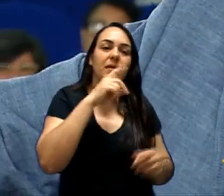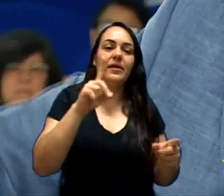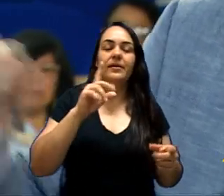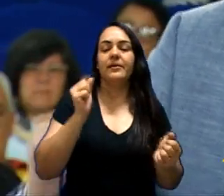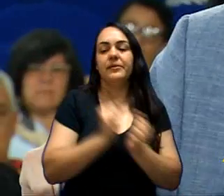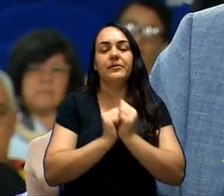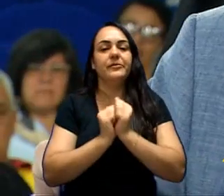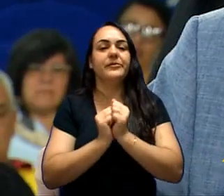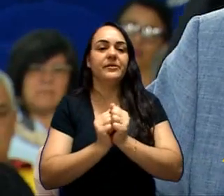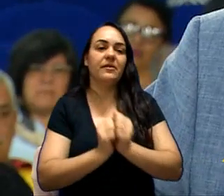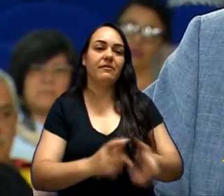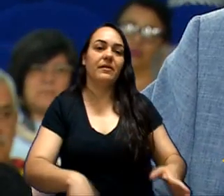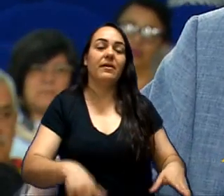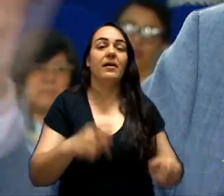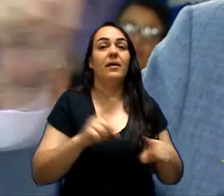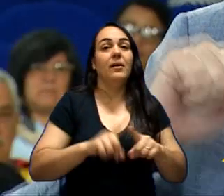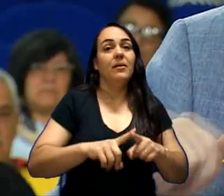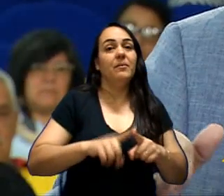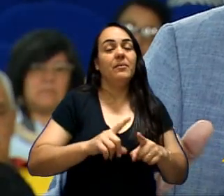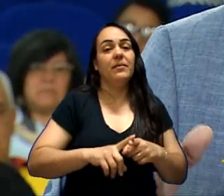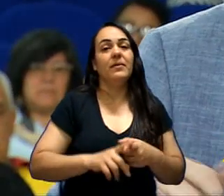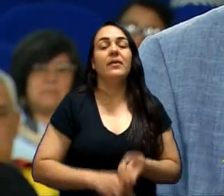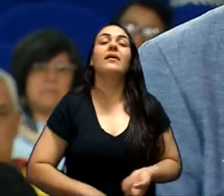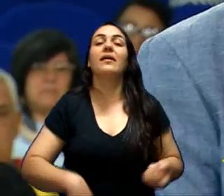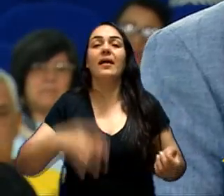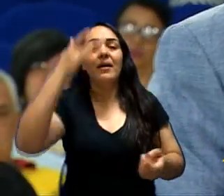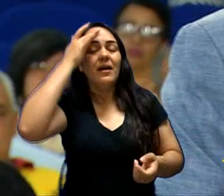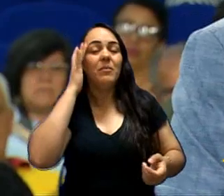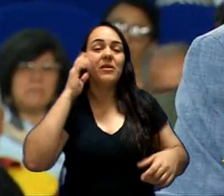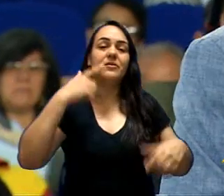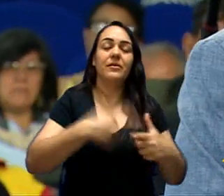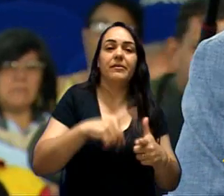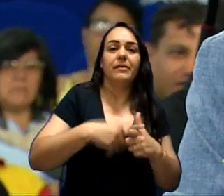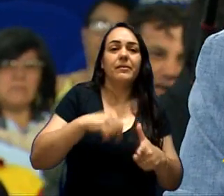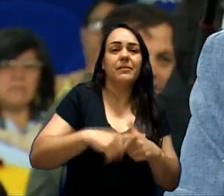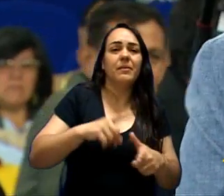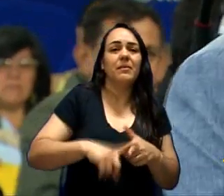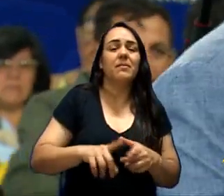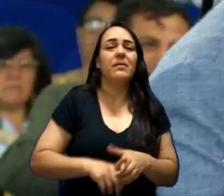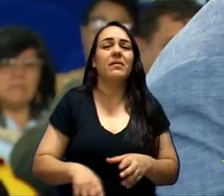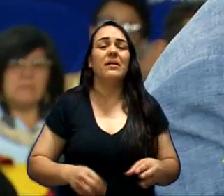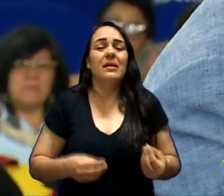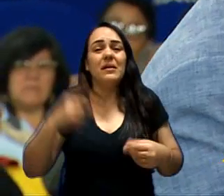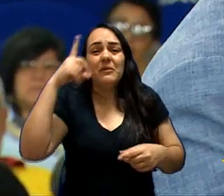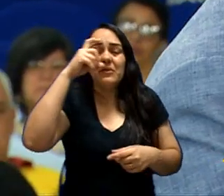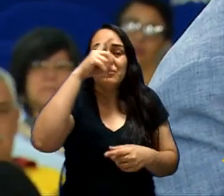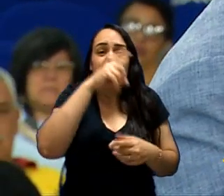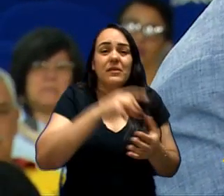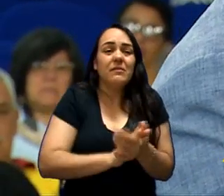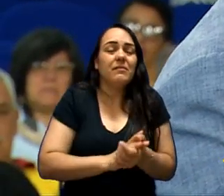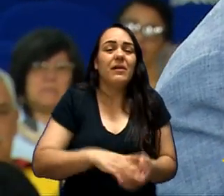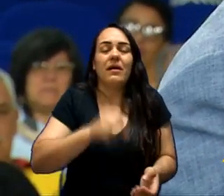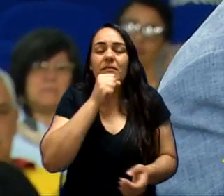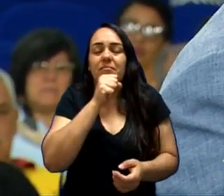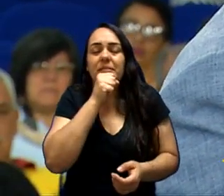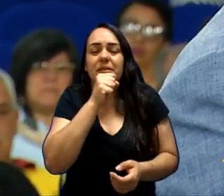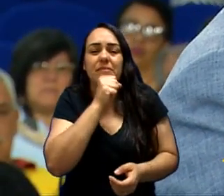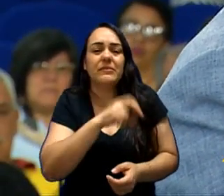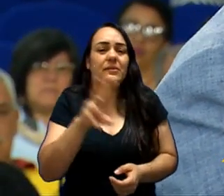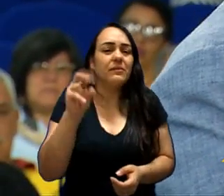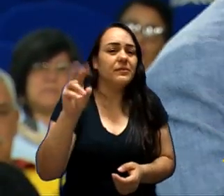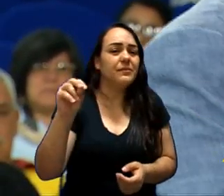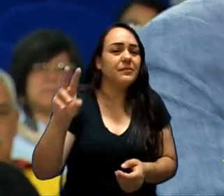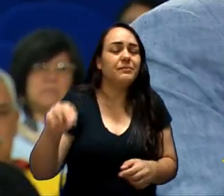paciente que tenta matar ele. Ela tenta matar a mãe. Tem a menina que comeu o cachorro lá no terminal. Okay. Coloca essas senhoras aí vulneráveis para